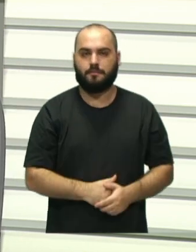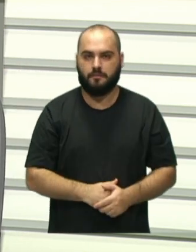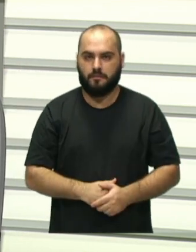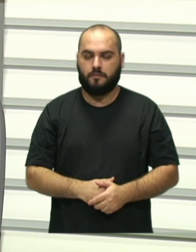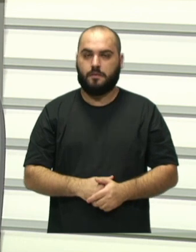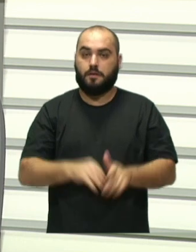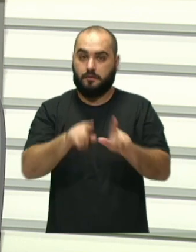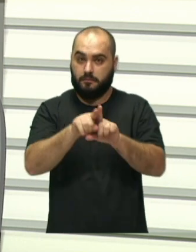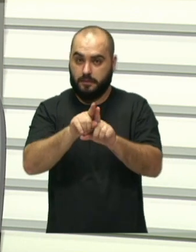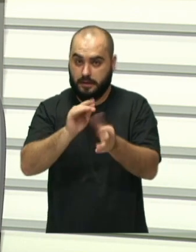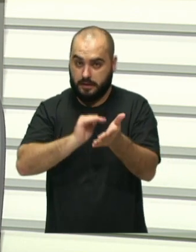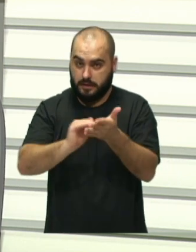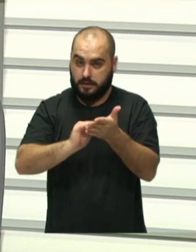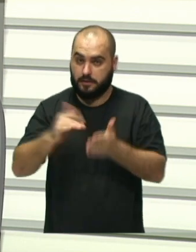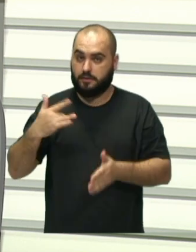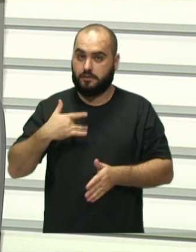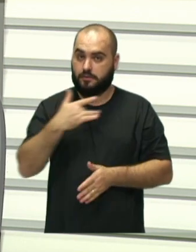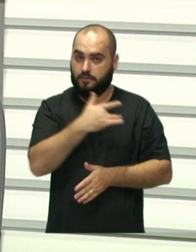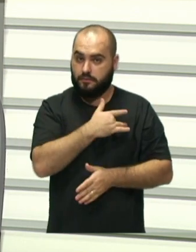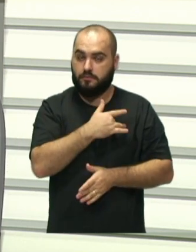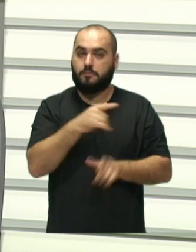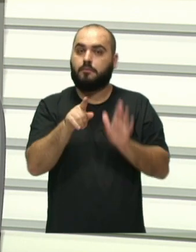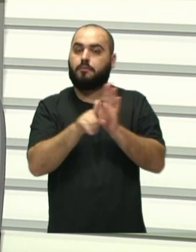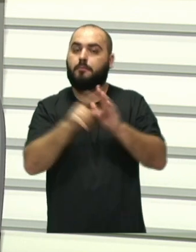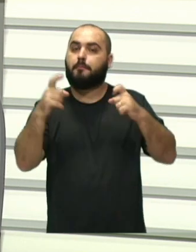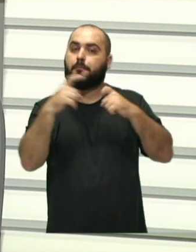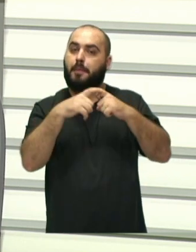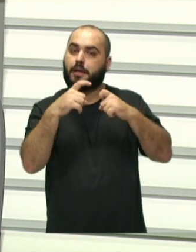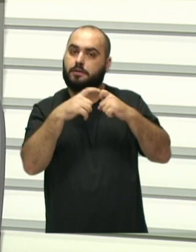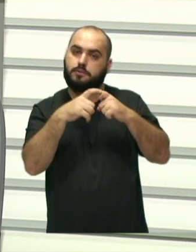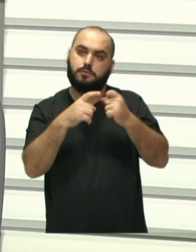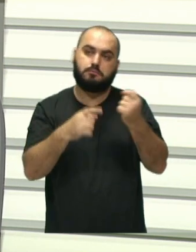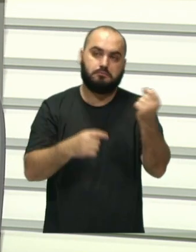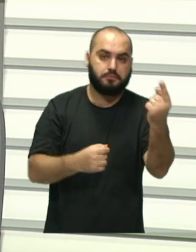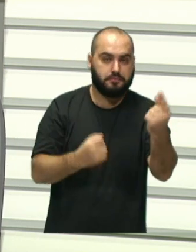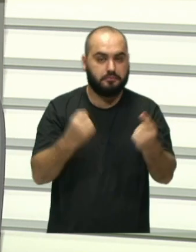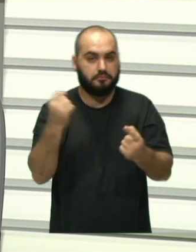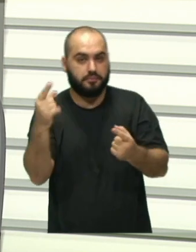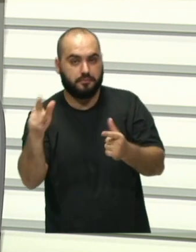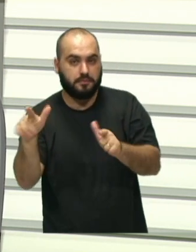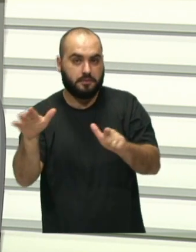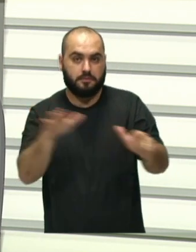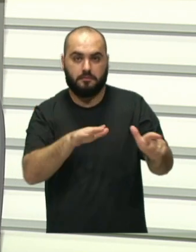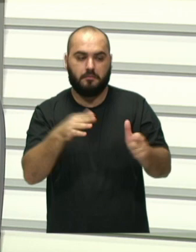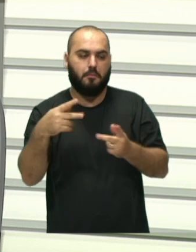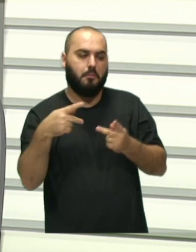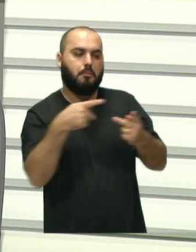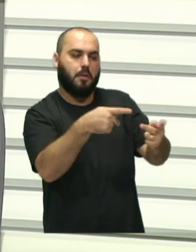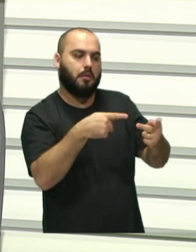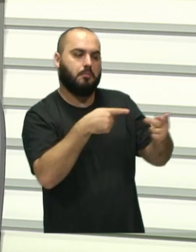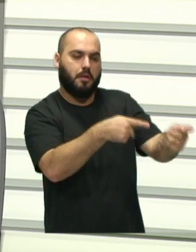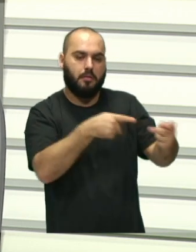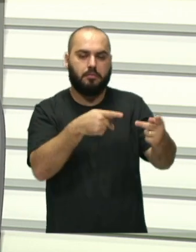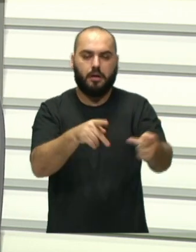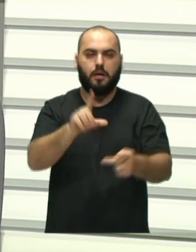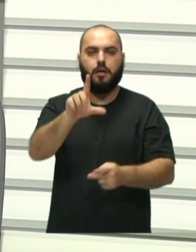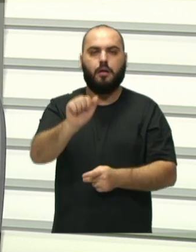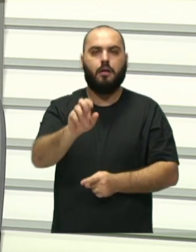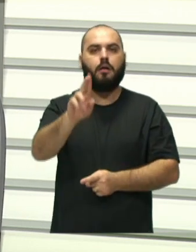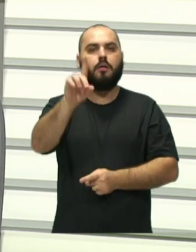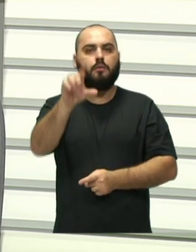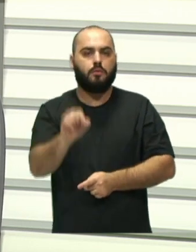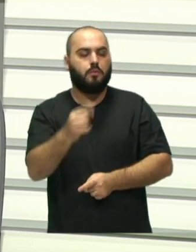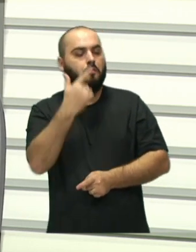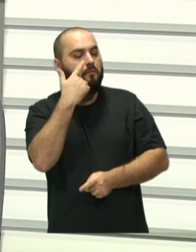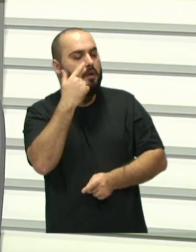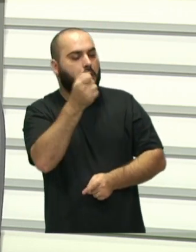Secretaria de Saúde de formalizar o médico volante alguns períodos da semana para visitar para dar os laudos para poder ter